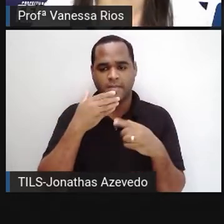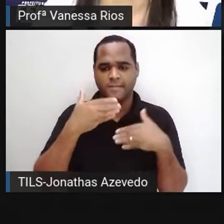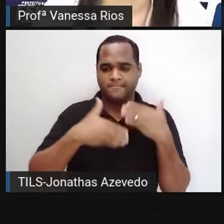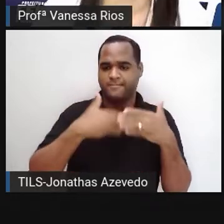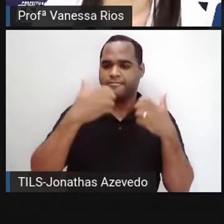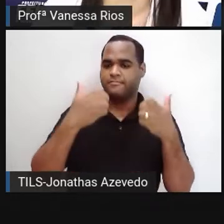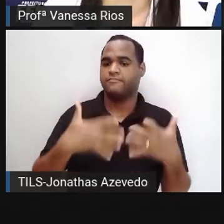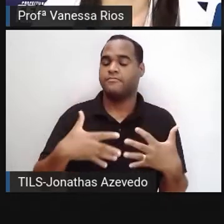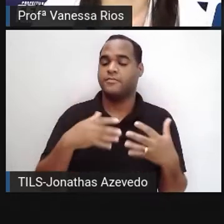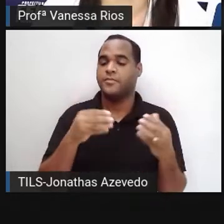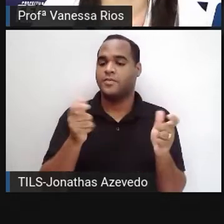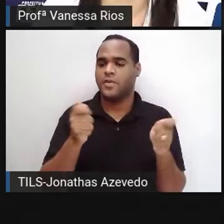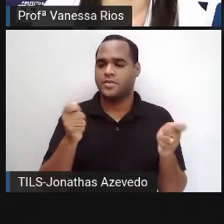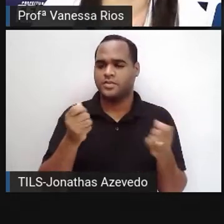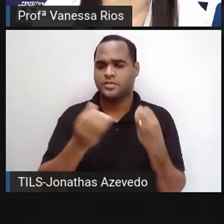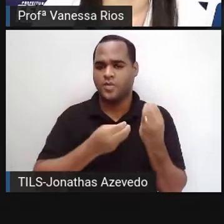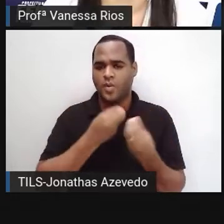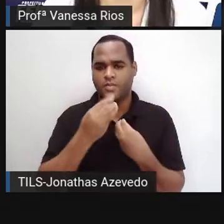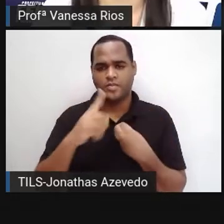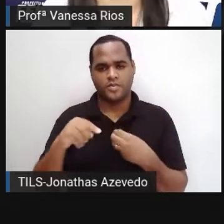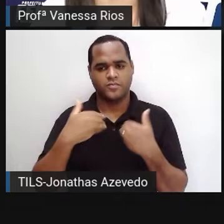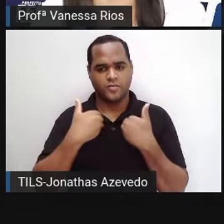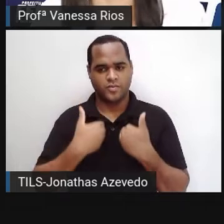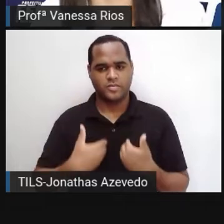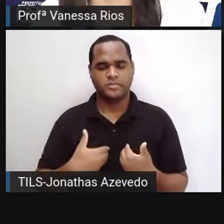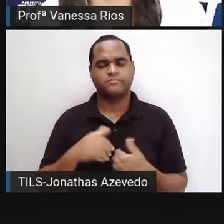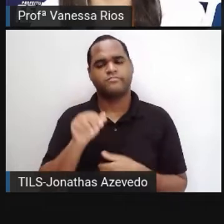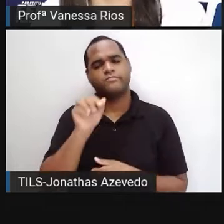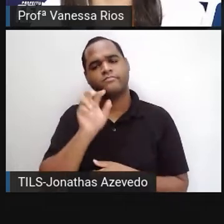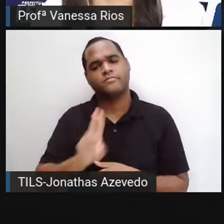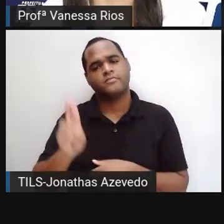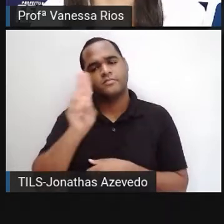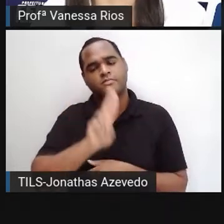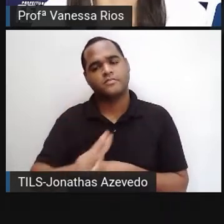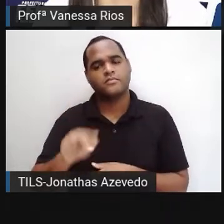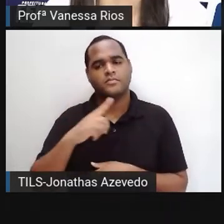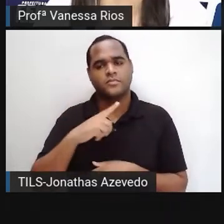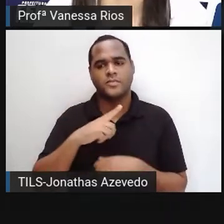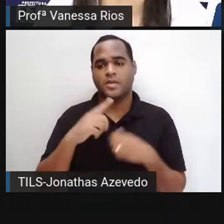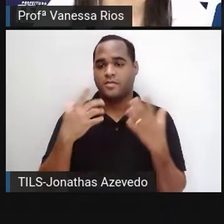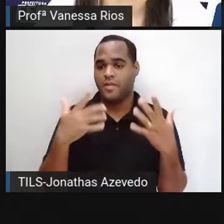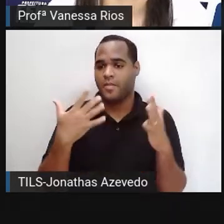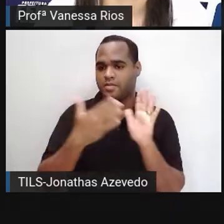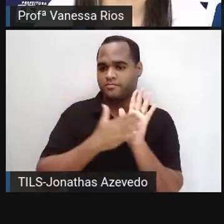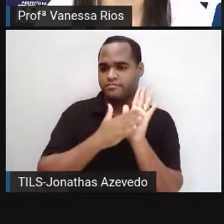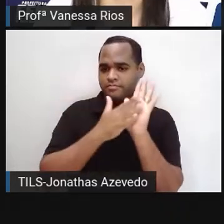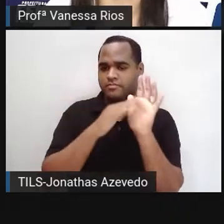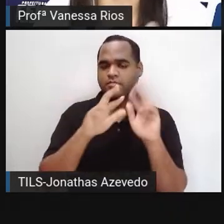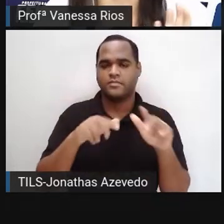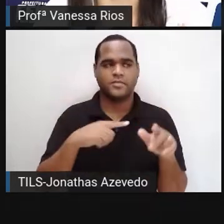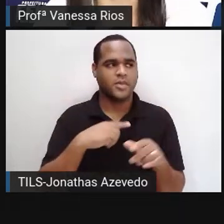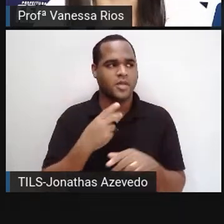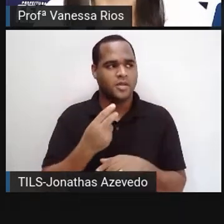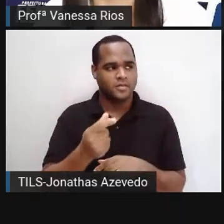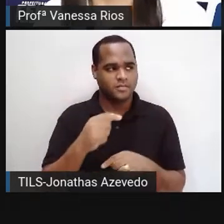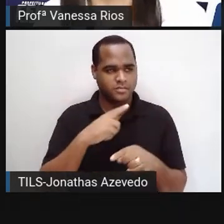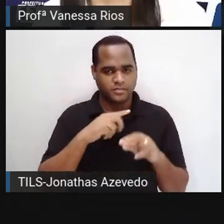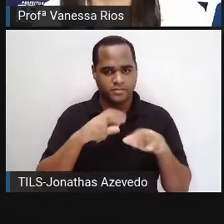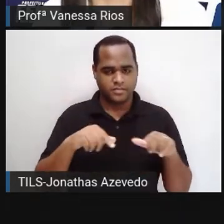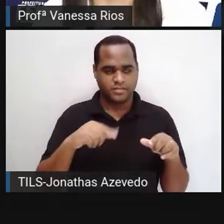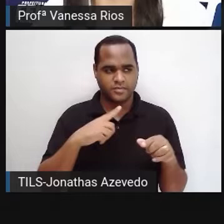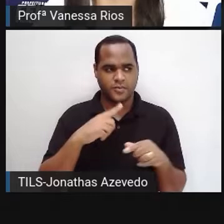produzidos pelo corpo. A utilização das palmas, né, dos estalos de dedos, entre outras